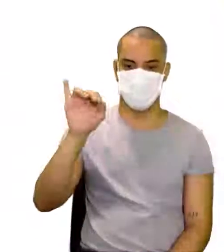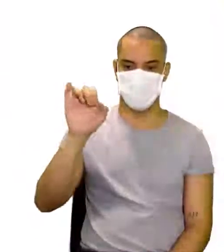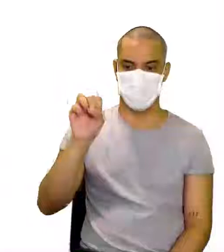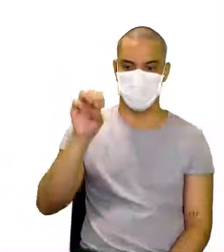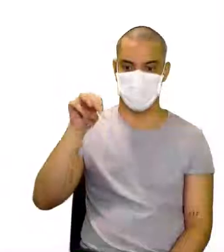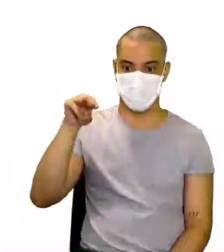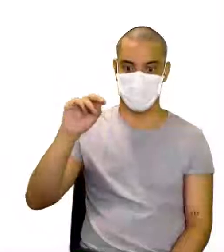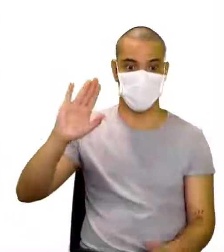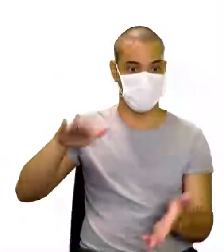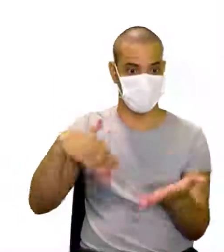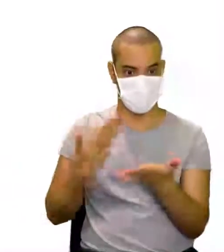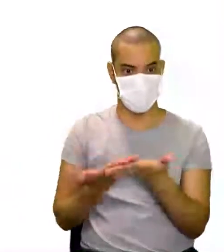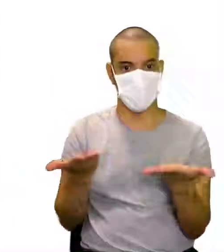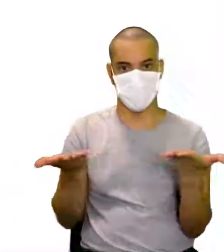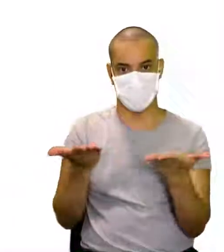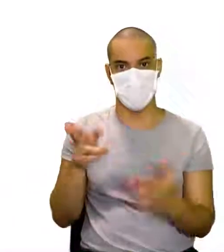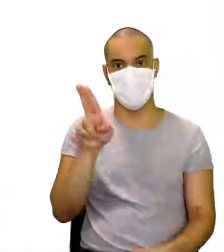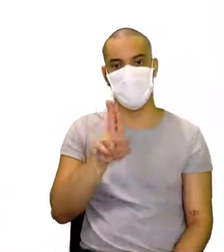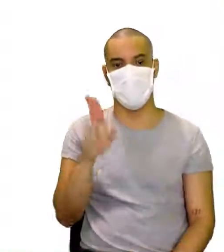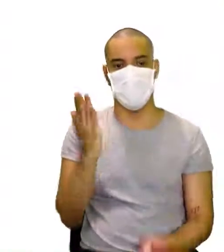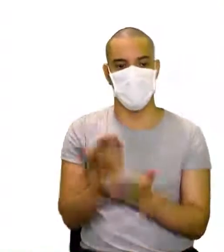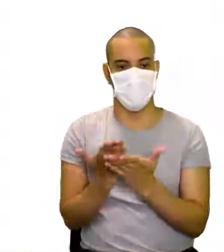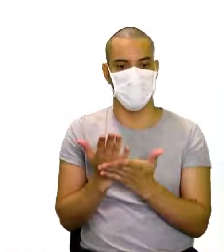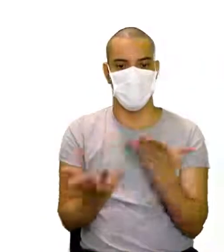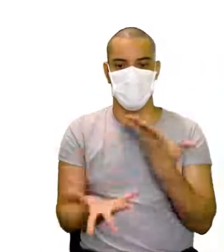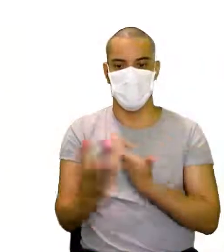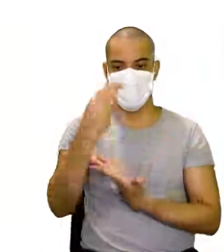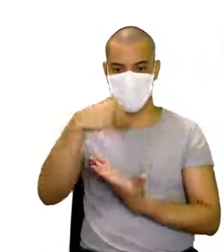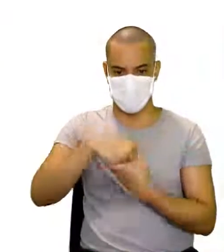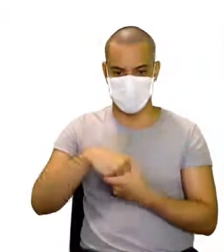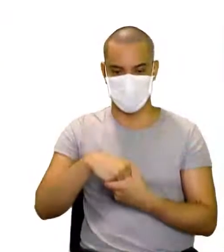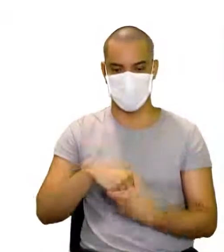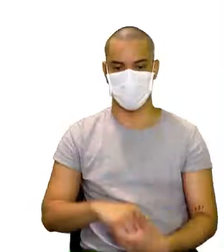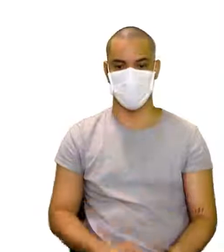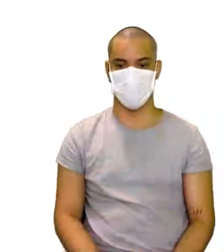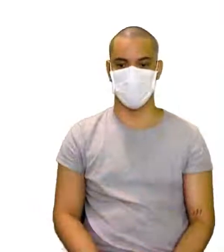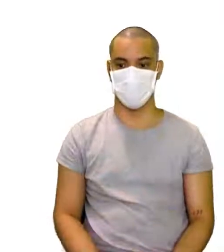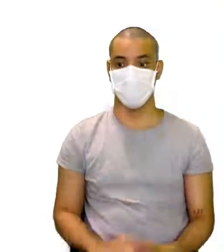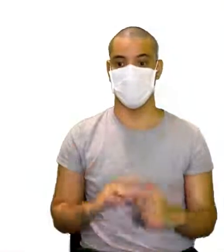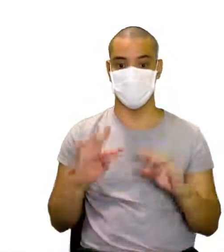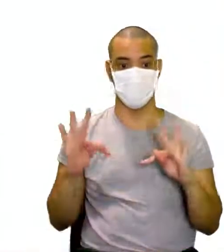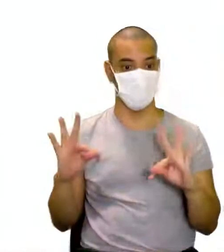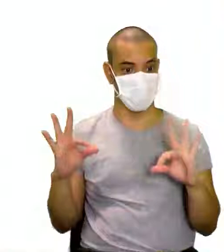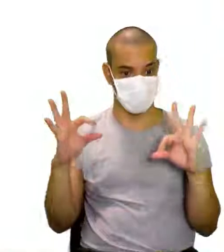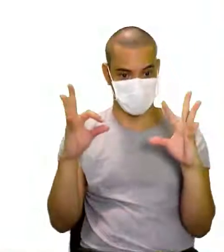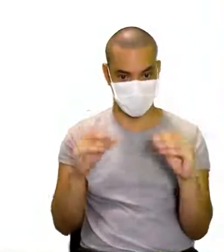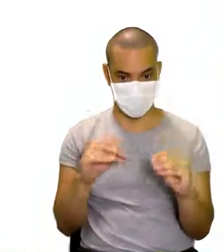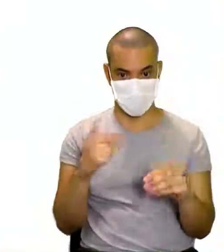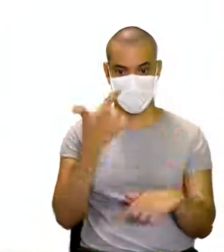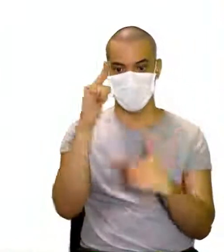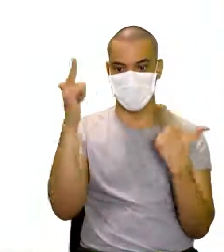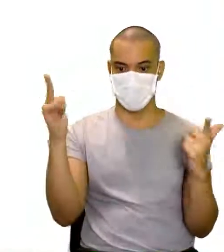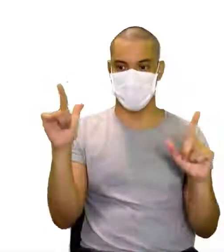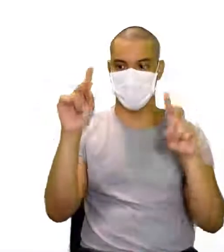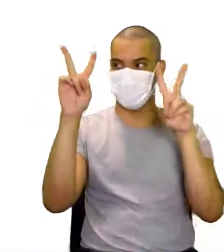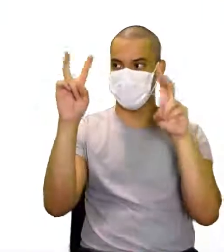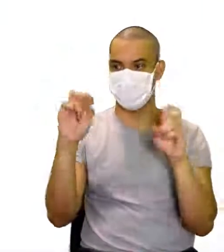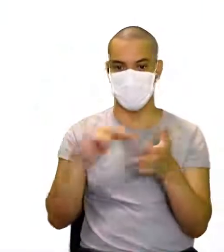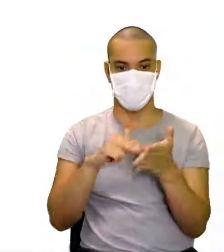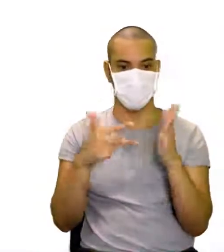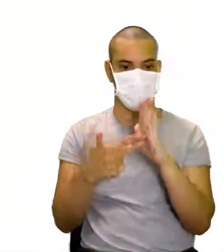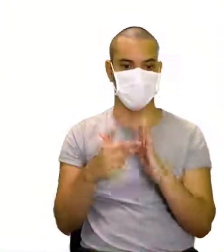os fenômenos relacionados ao magnetismo, tá, pessoal? Contudo, para outros o termo